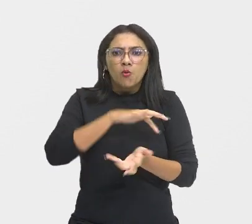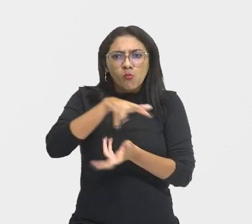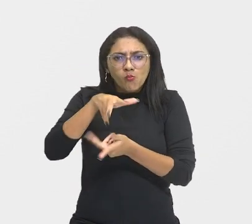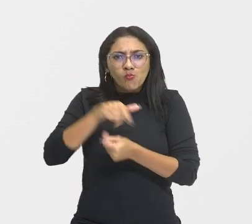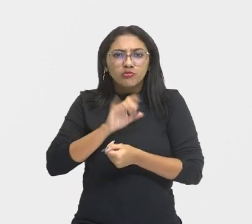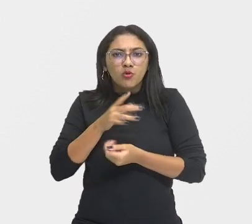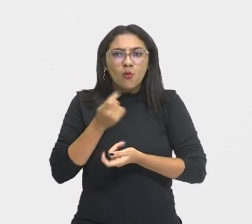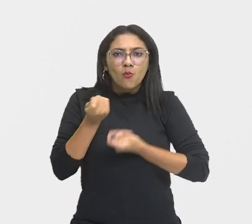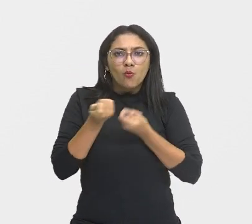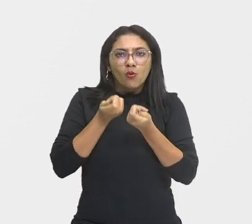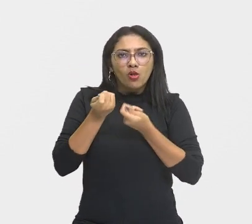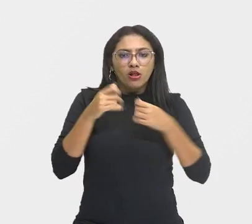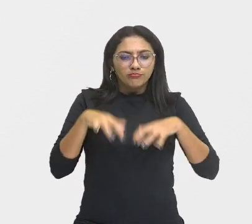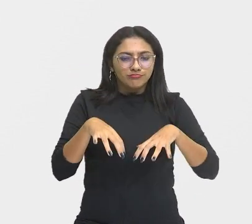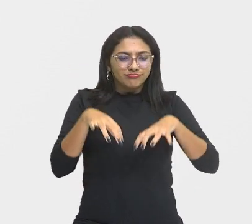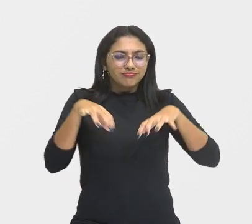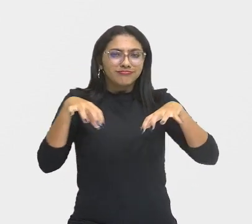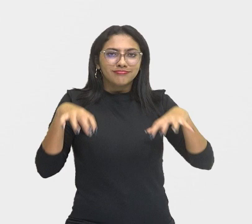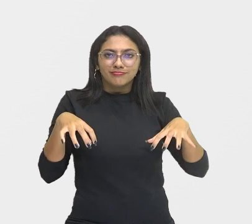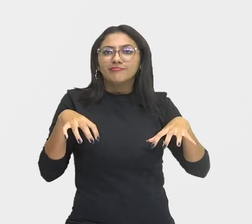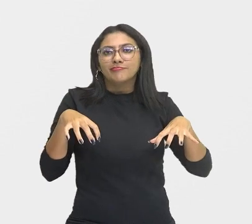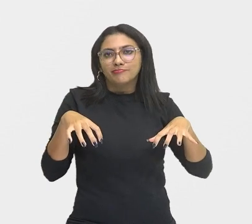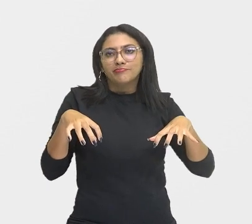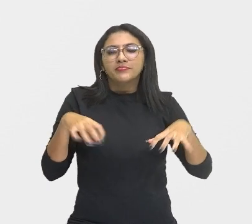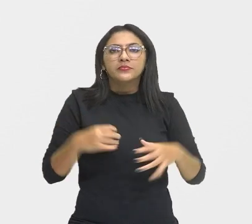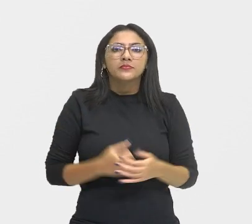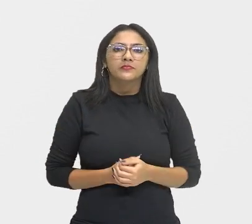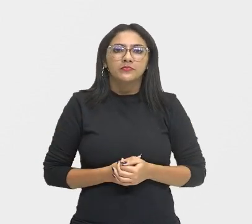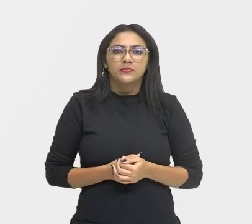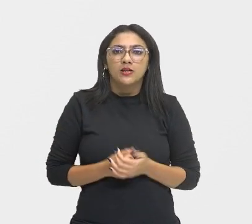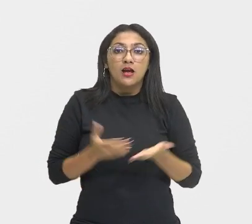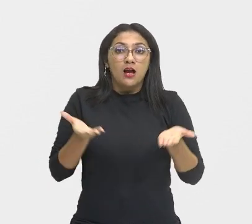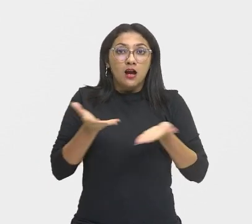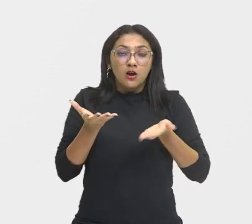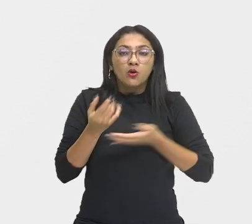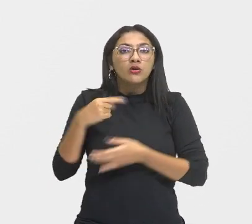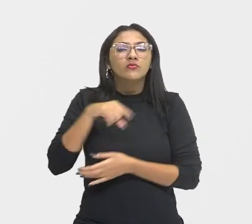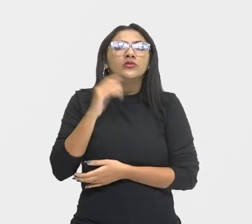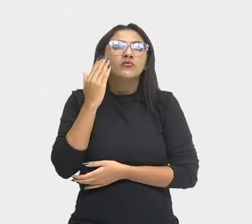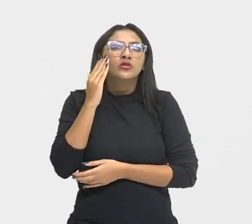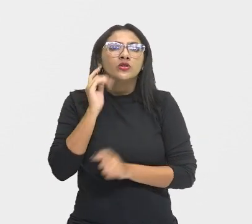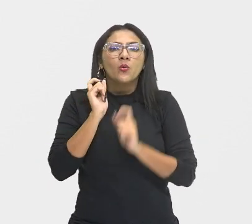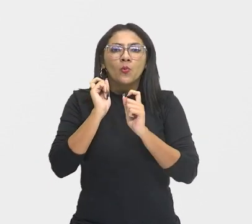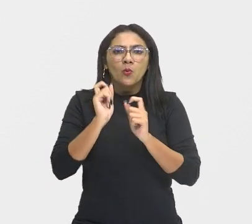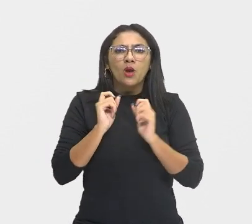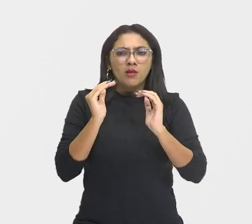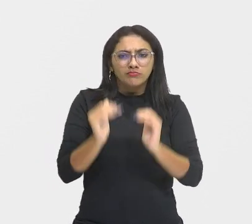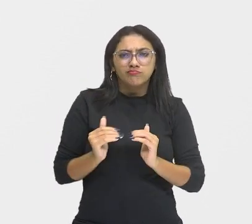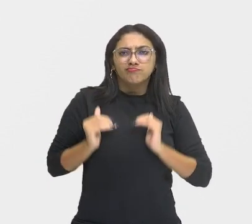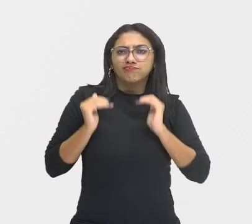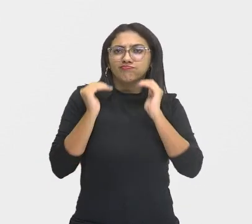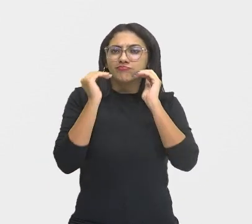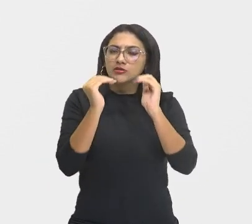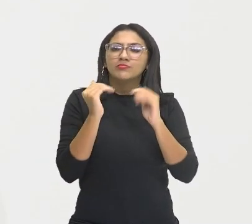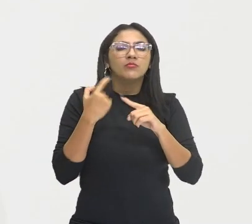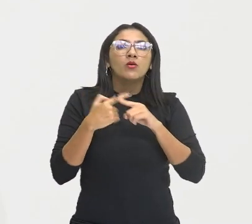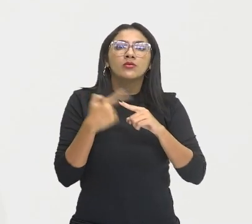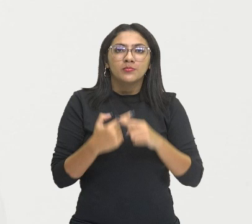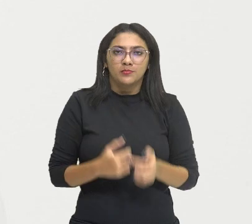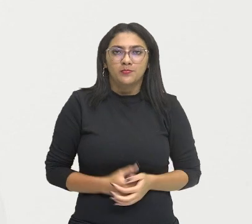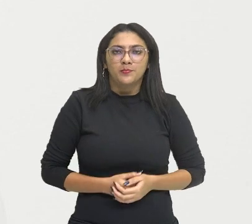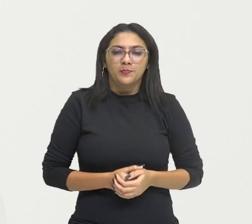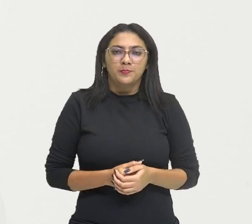ali por essas duas potências, tá bom? Que a partir de agora, nós iremos chamar de superpotências. Por quê, professor?